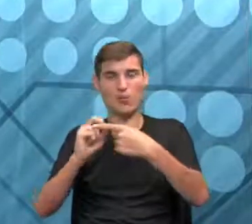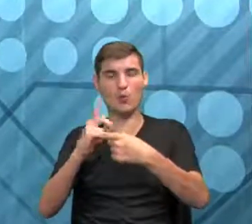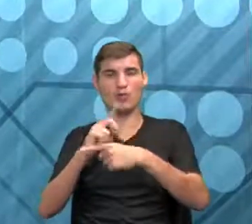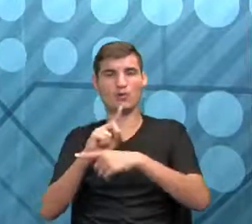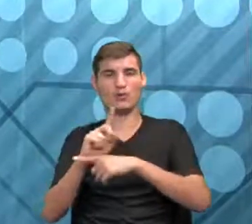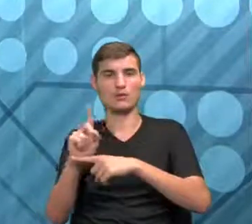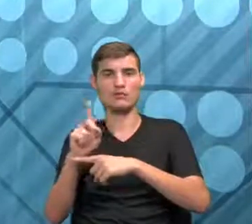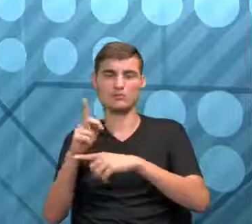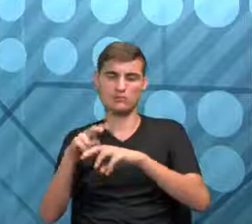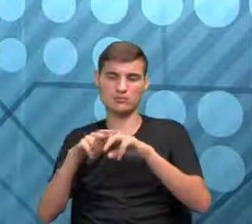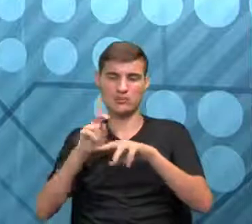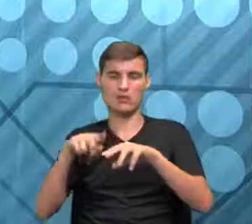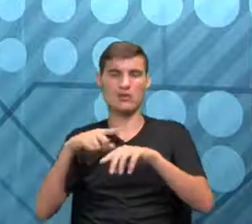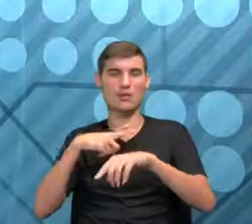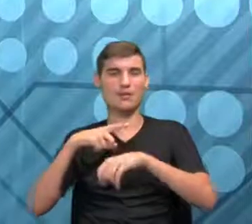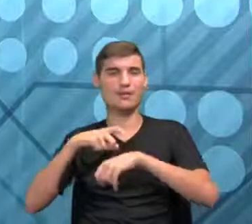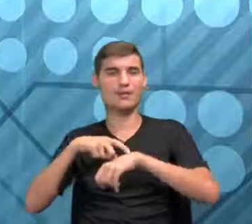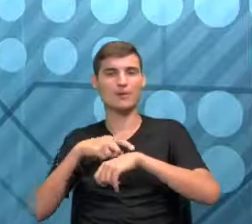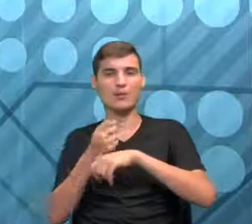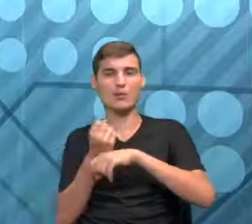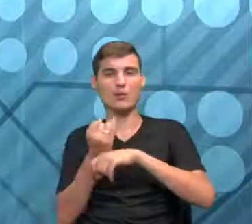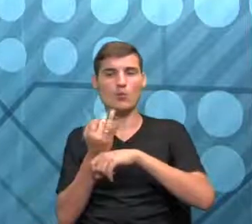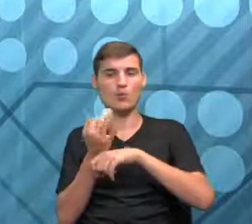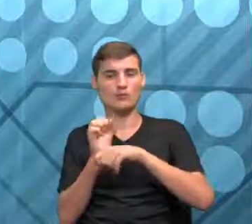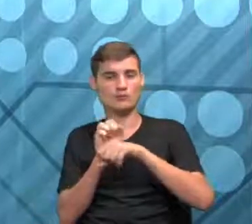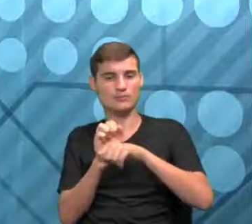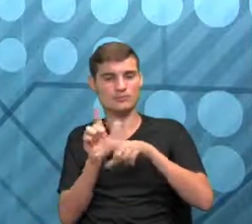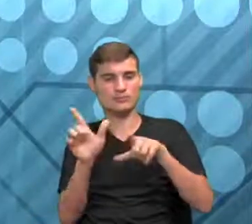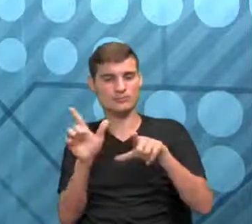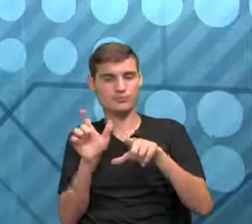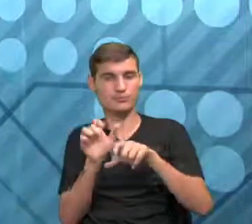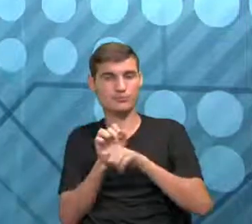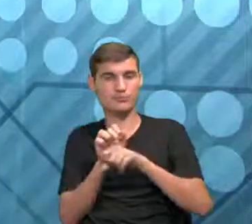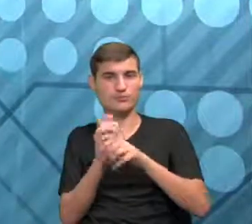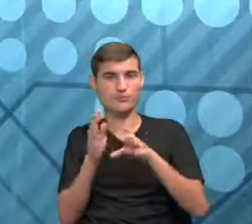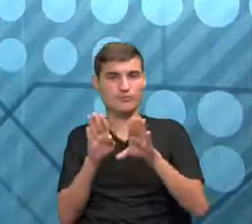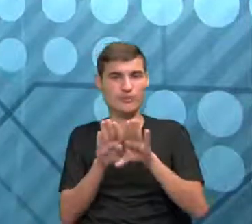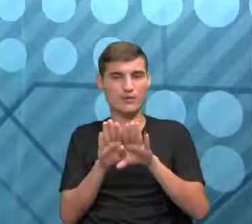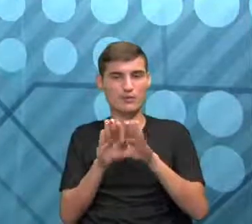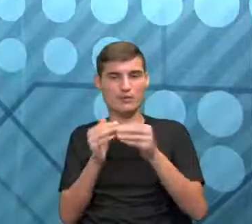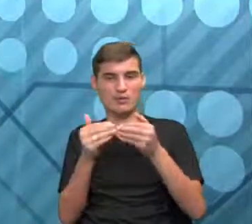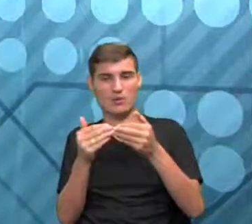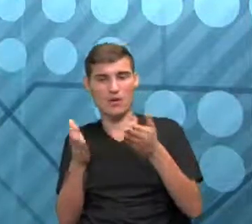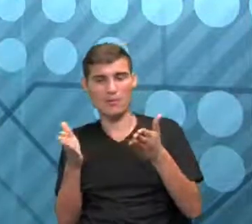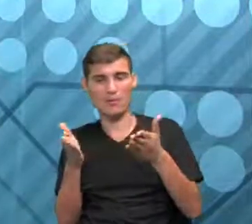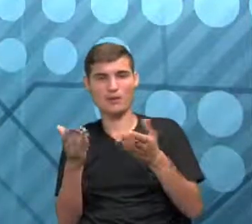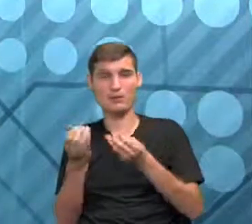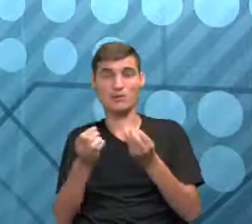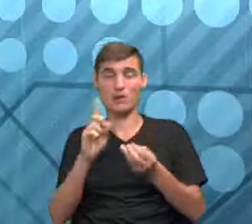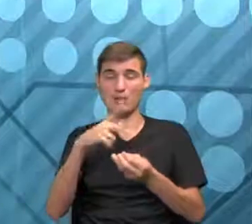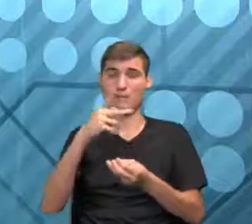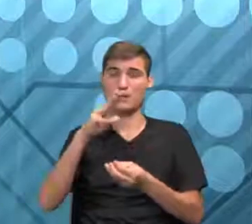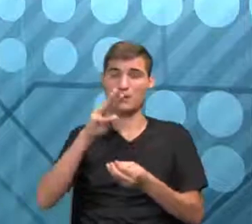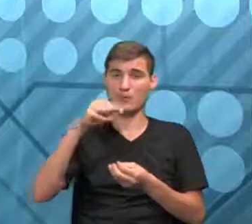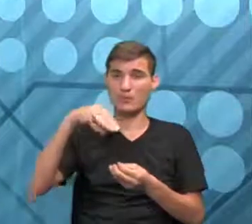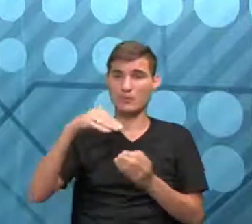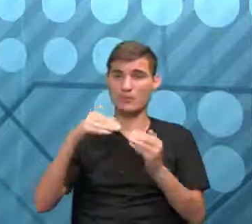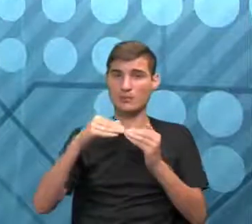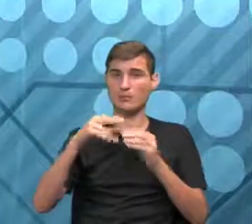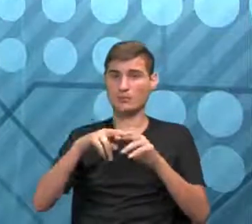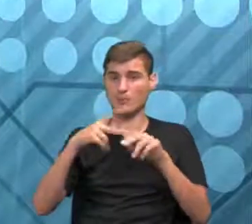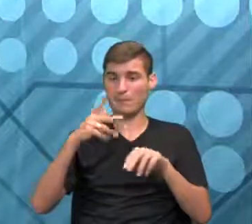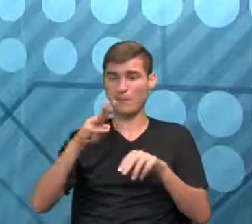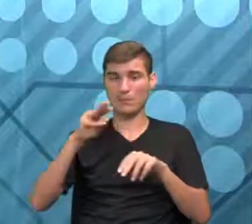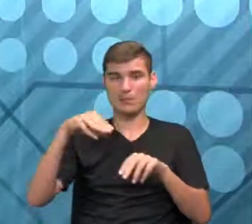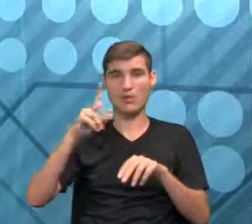pelo tempo que o MOSFET fica aceso, ou fica aberto, ou fechado. Então, esse controle é feito pelo PWM. Por isso que o PWM